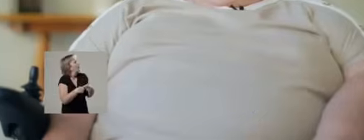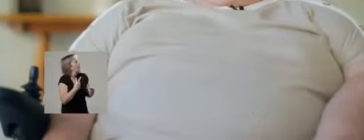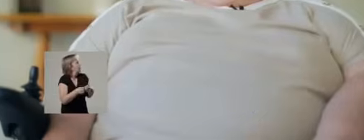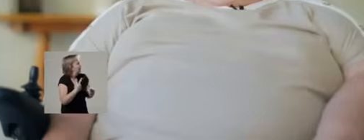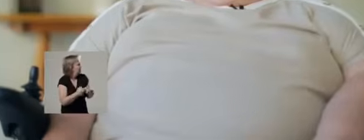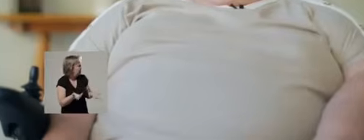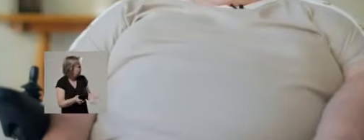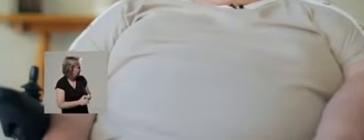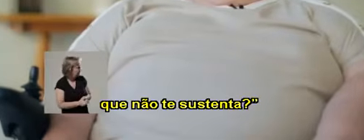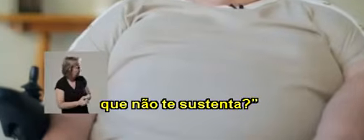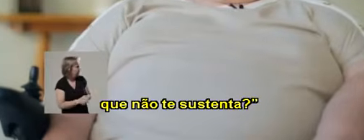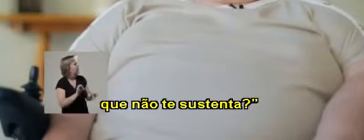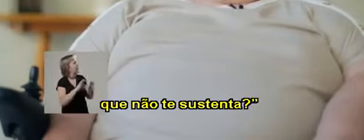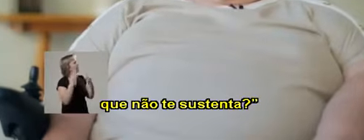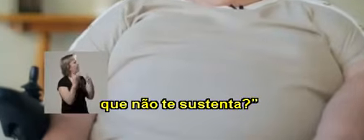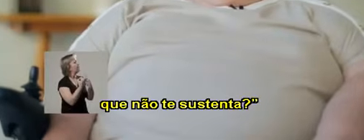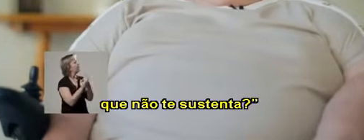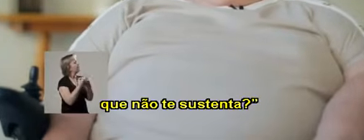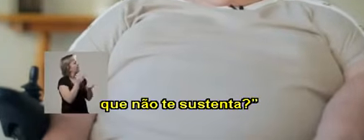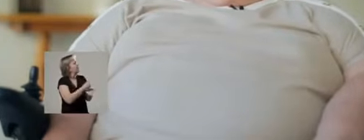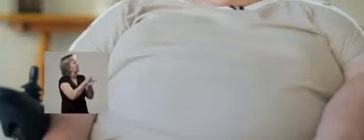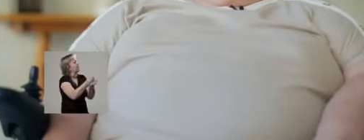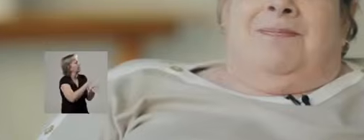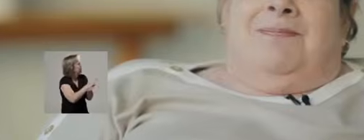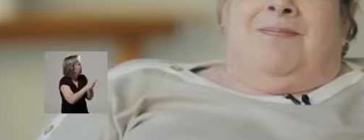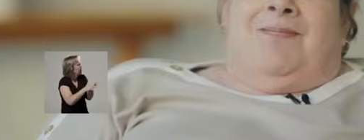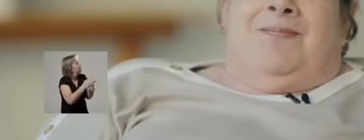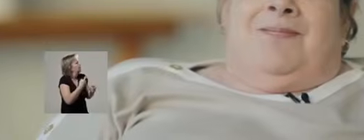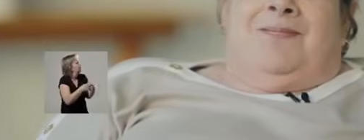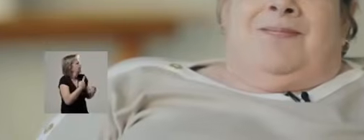você? Que não te sustenta?